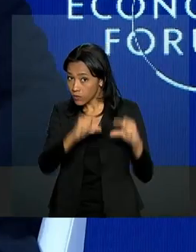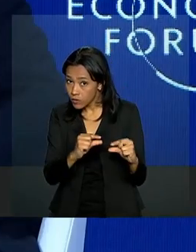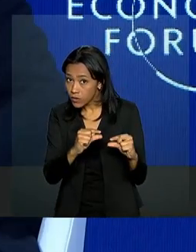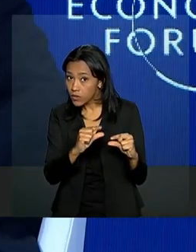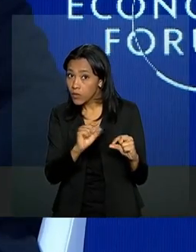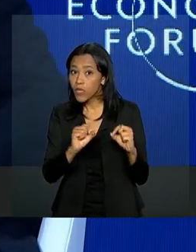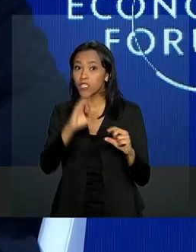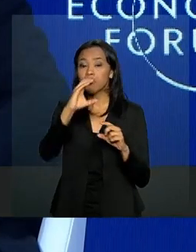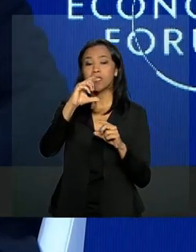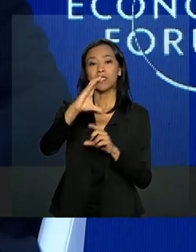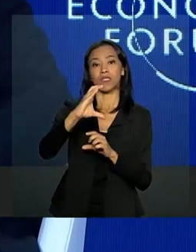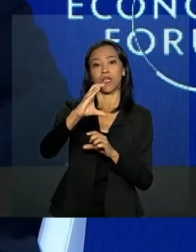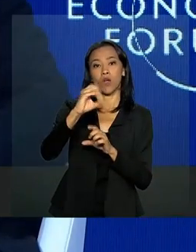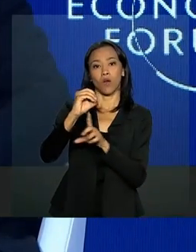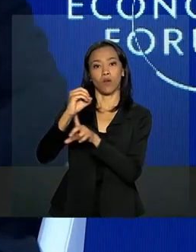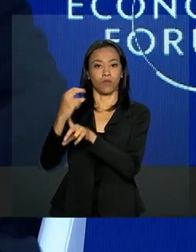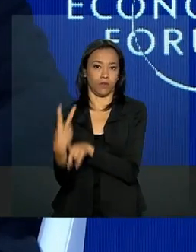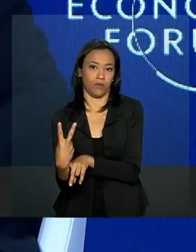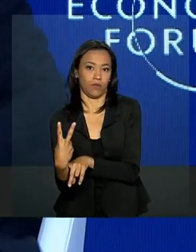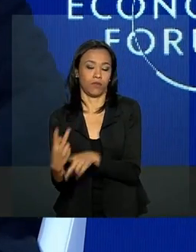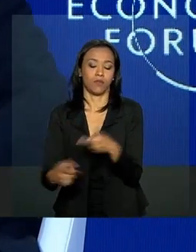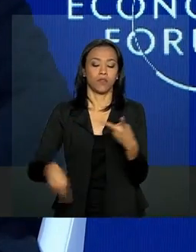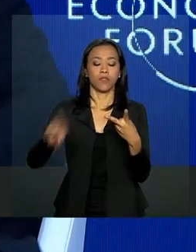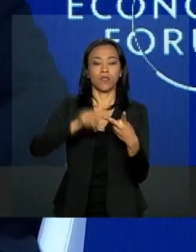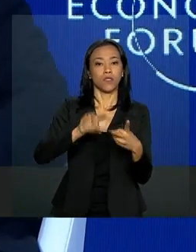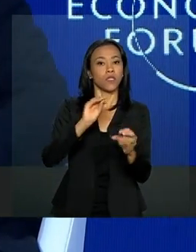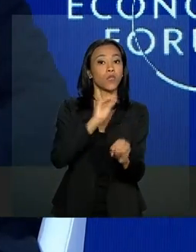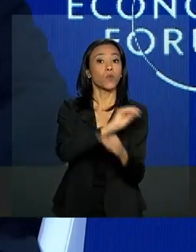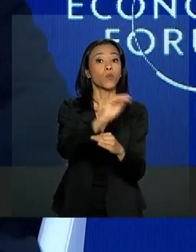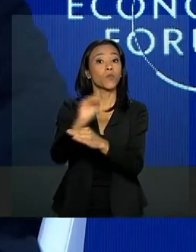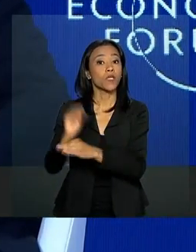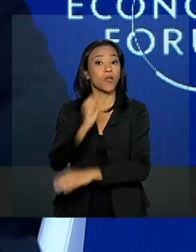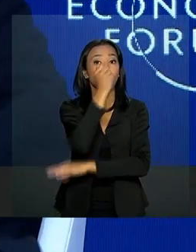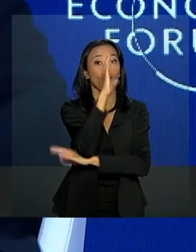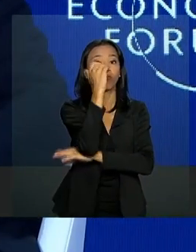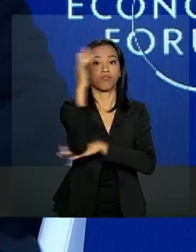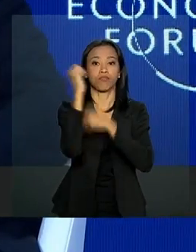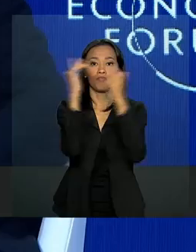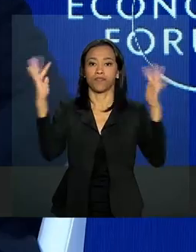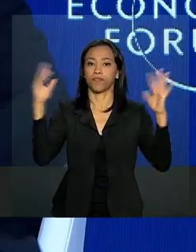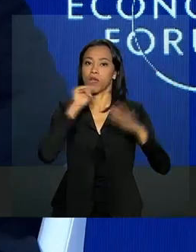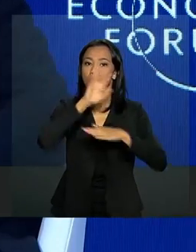de CO2 e na preservação do meio ambiente.